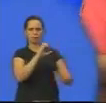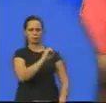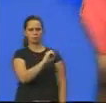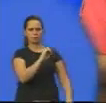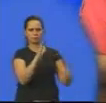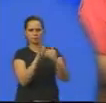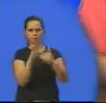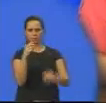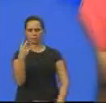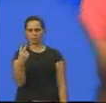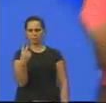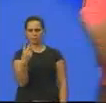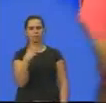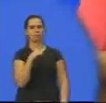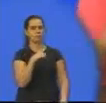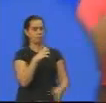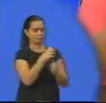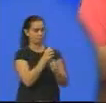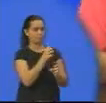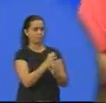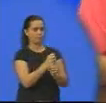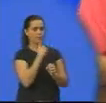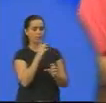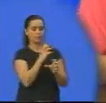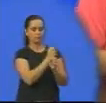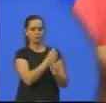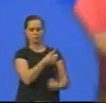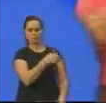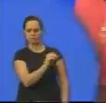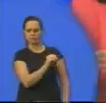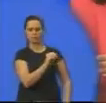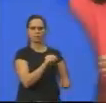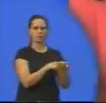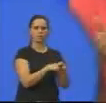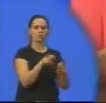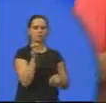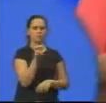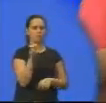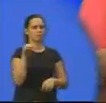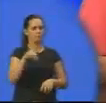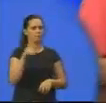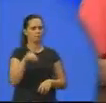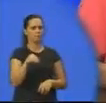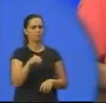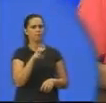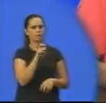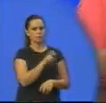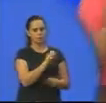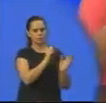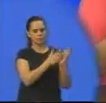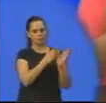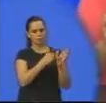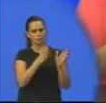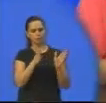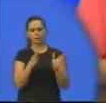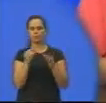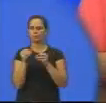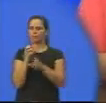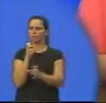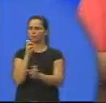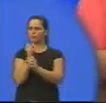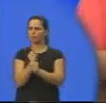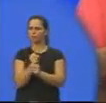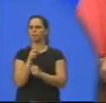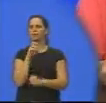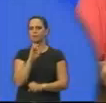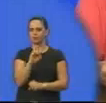0 a 2, não é? E com um total de 10. E no quinto minuto, cada um desses 5 índices recebe